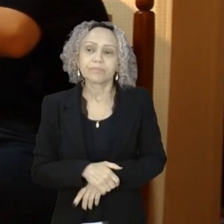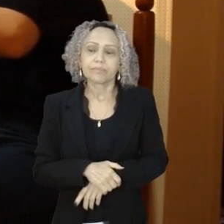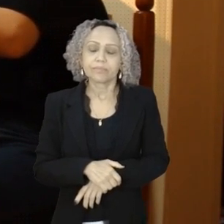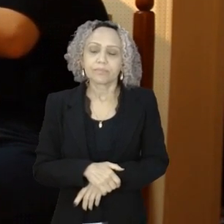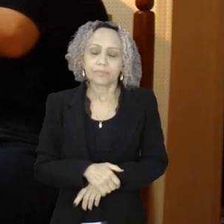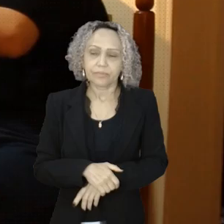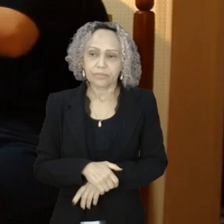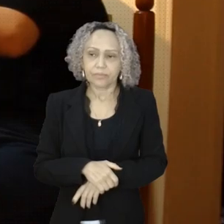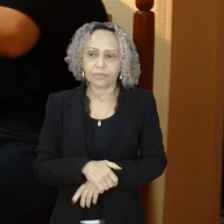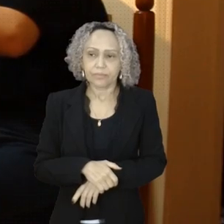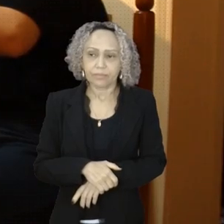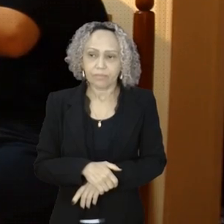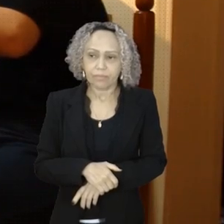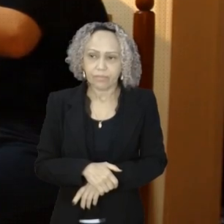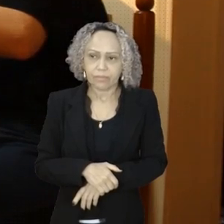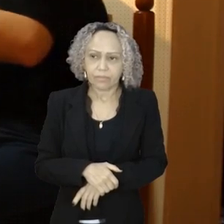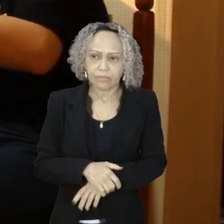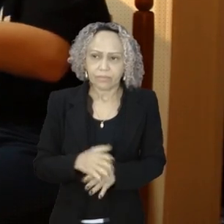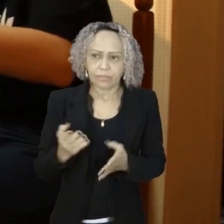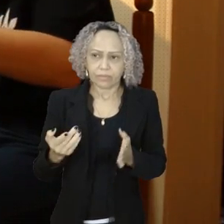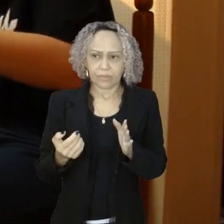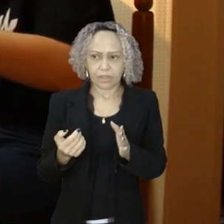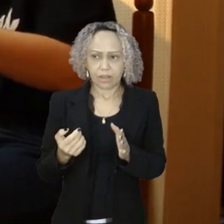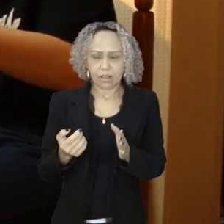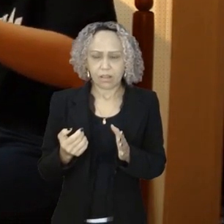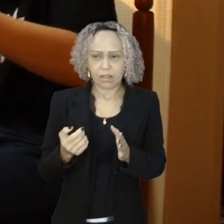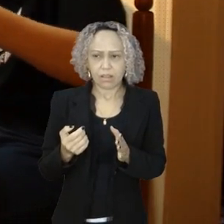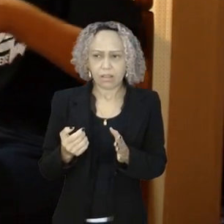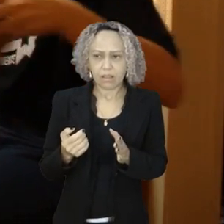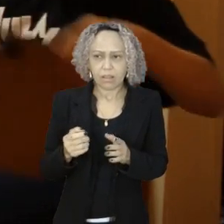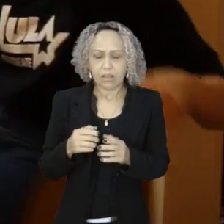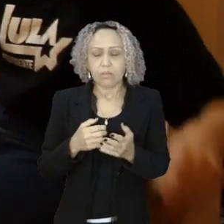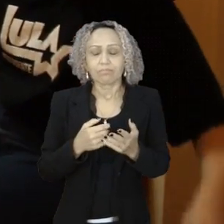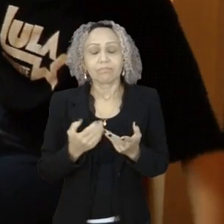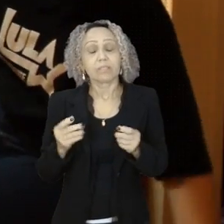sim, é a mãe sim. do Leonel, nosso deputado agora. Vários.